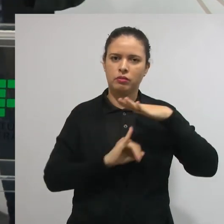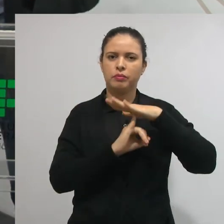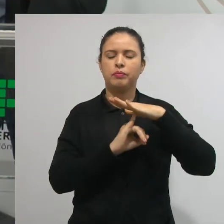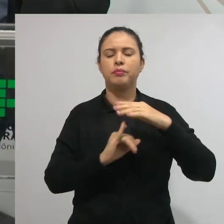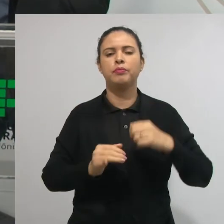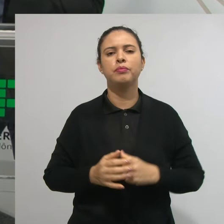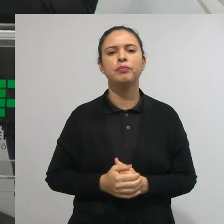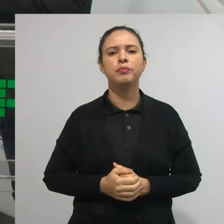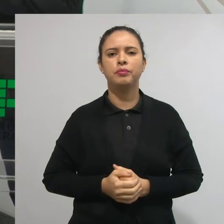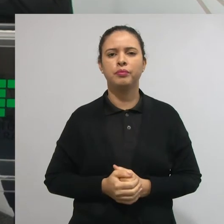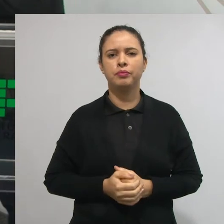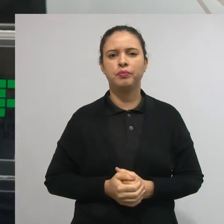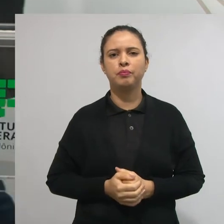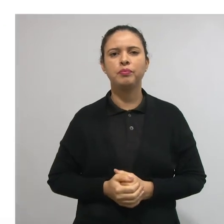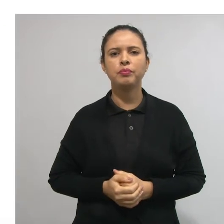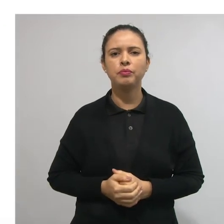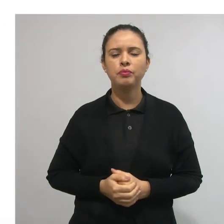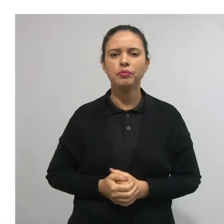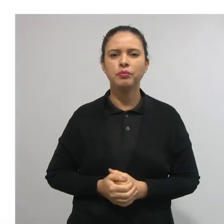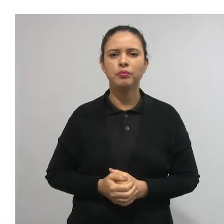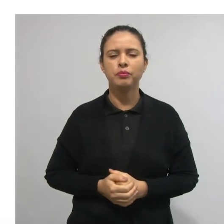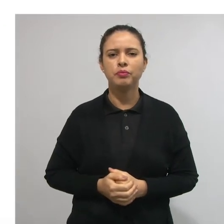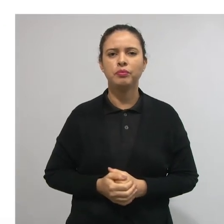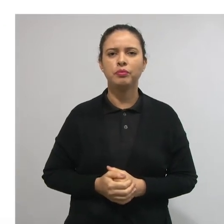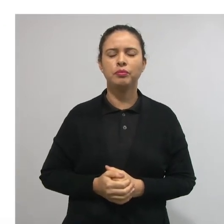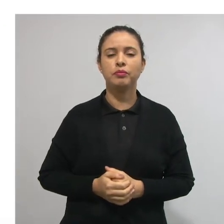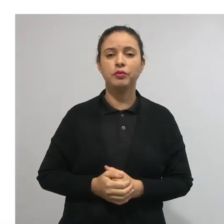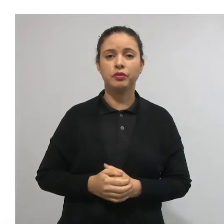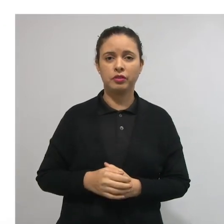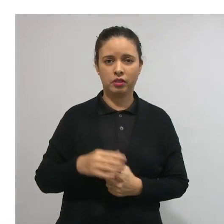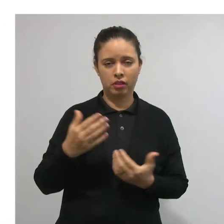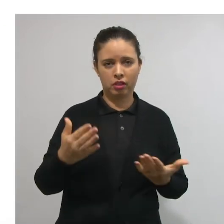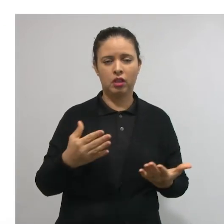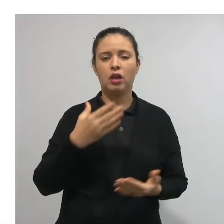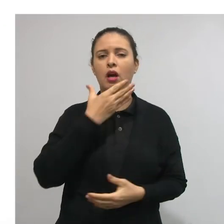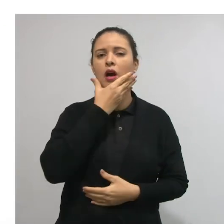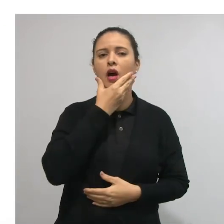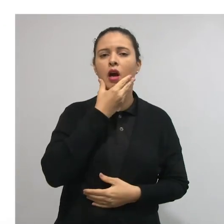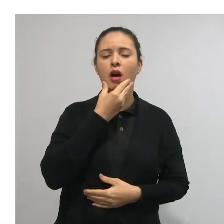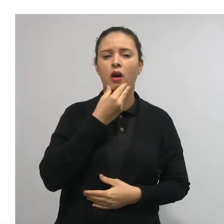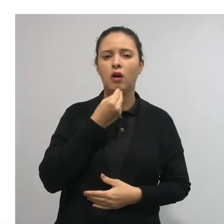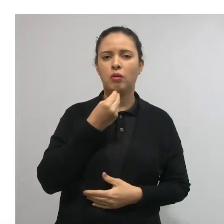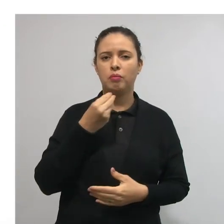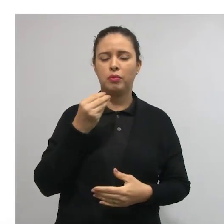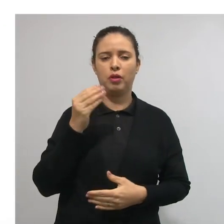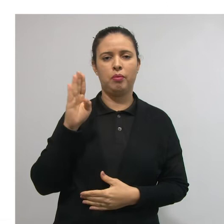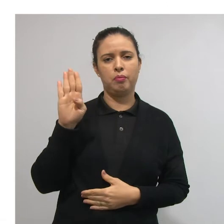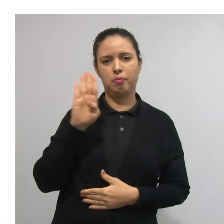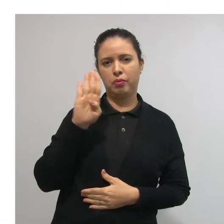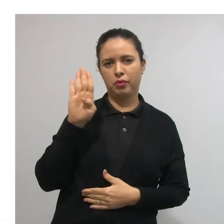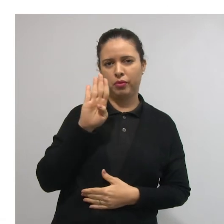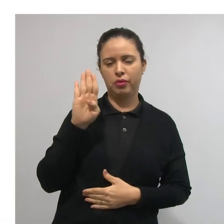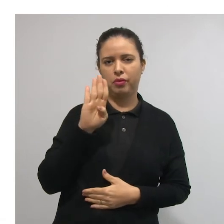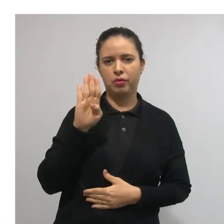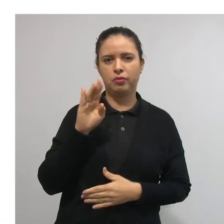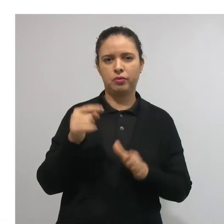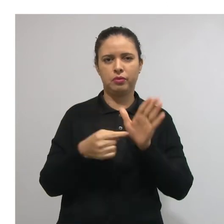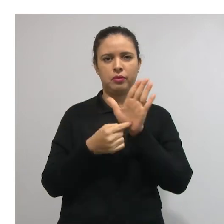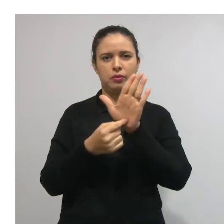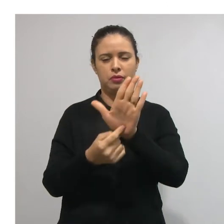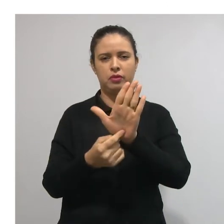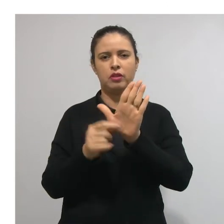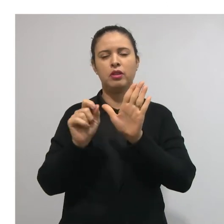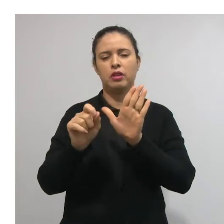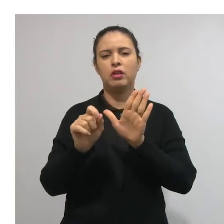mais para frente para você entender melhor. Ela foi desenvolvida pelo biólogo, por isso que é uma teoria de sistemas, né, e por isso que eu trouxe o corpo